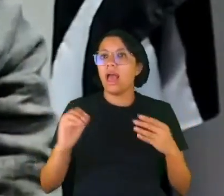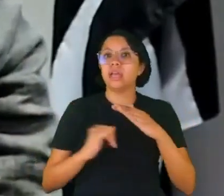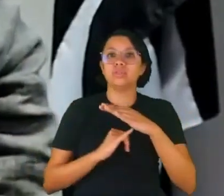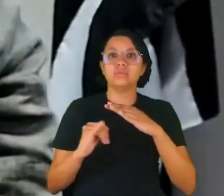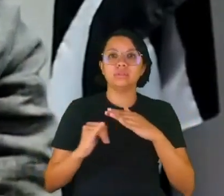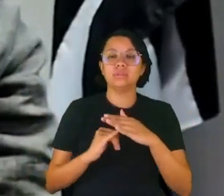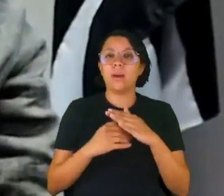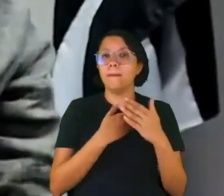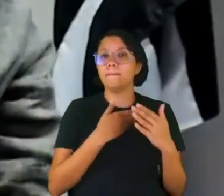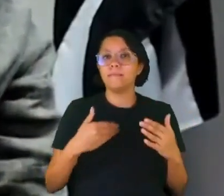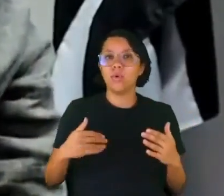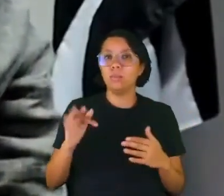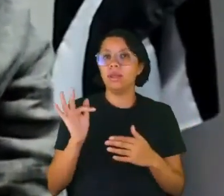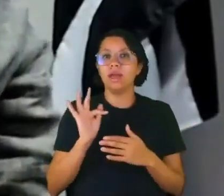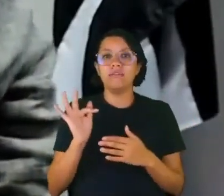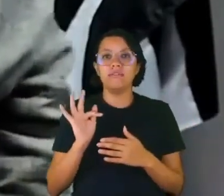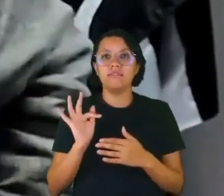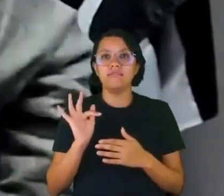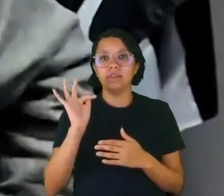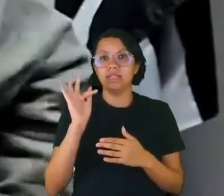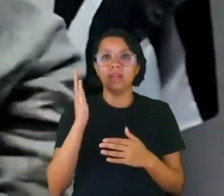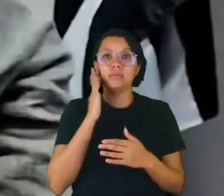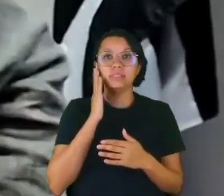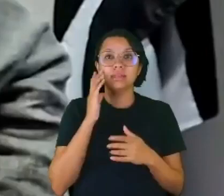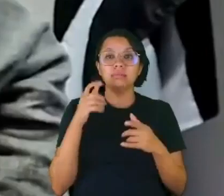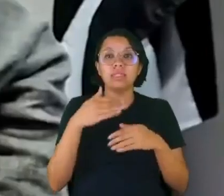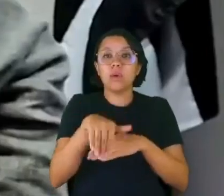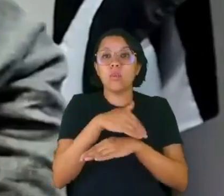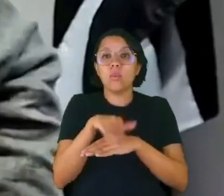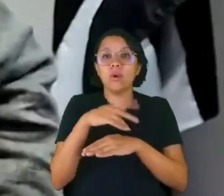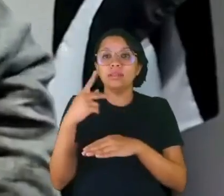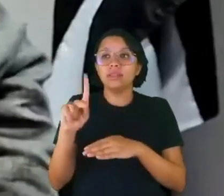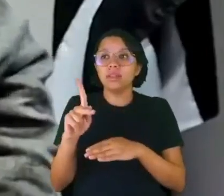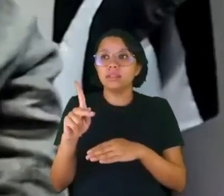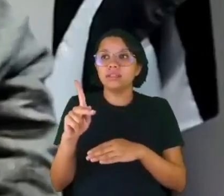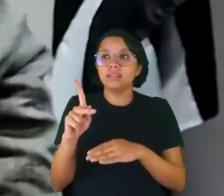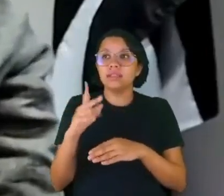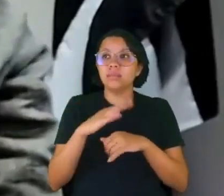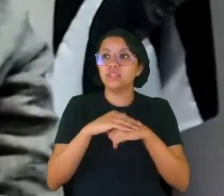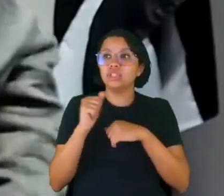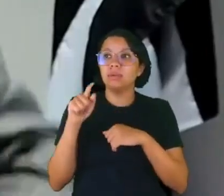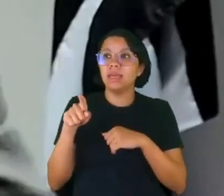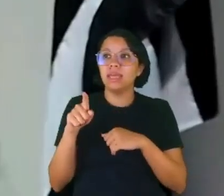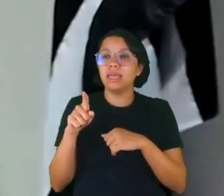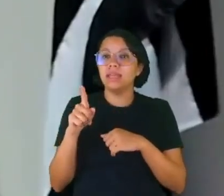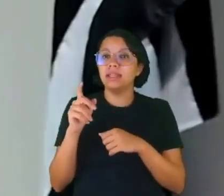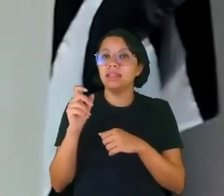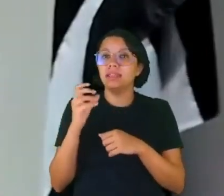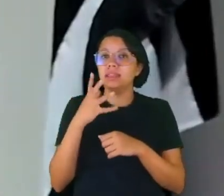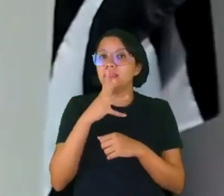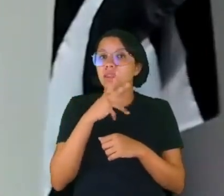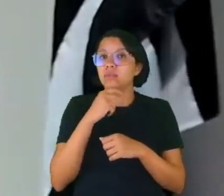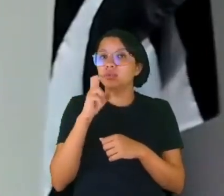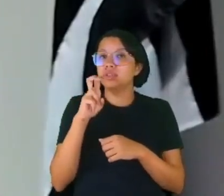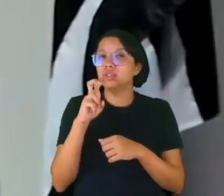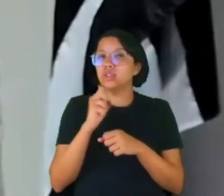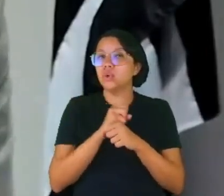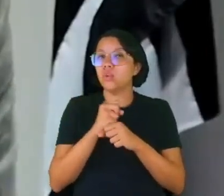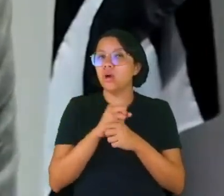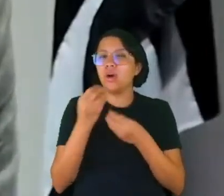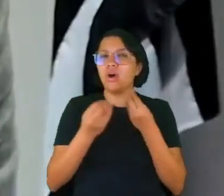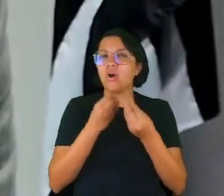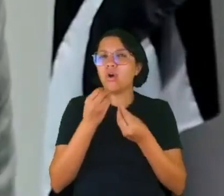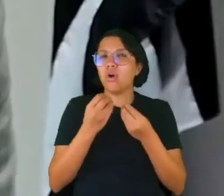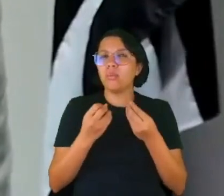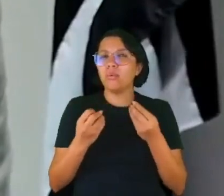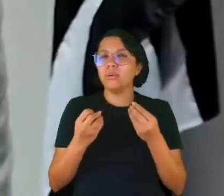federal, onde ele trabalhava, sabia o endereço dele. Para ser citado, demorou 5 anos. E como é que aparece uma